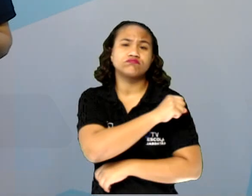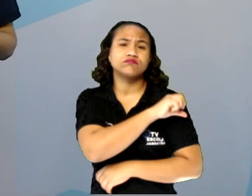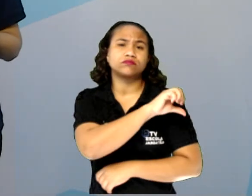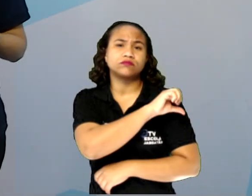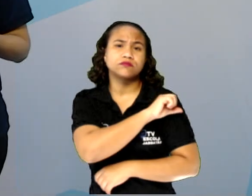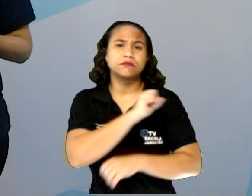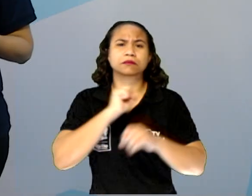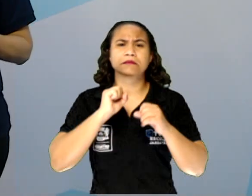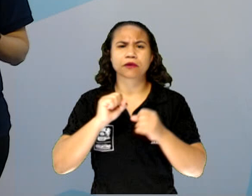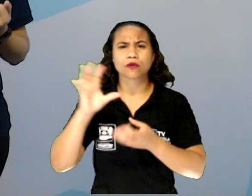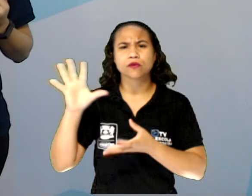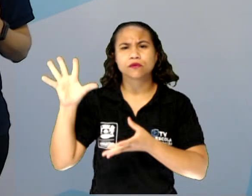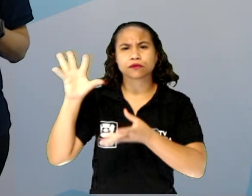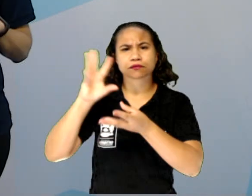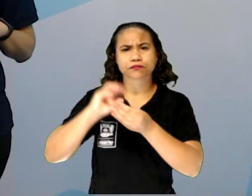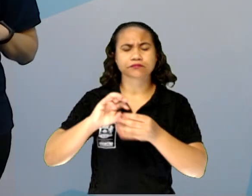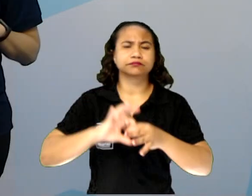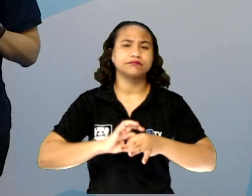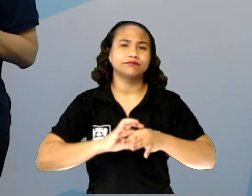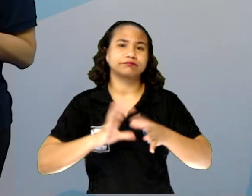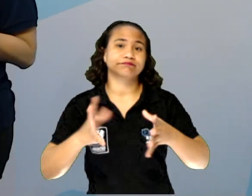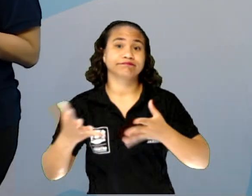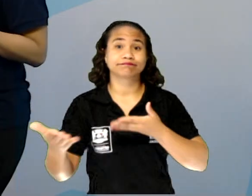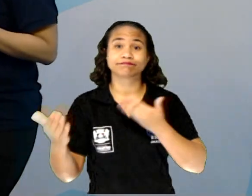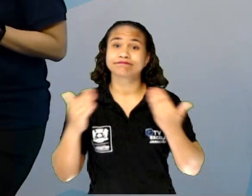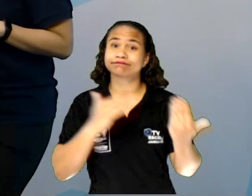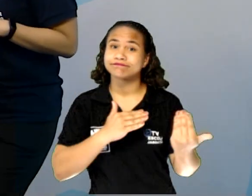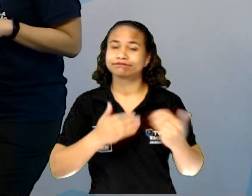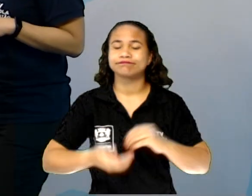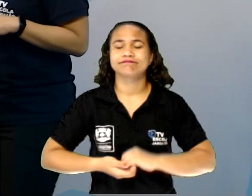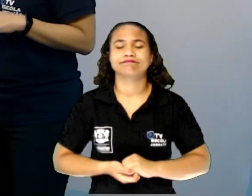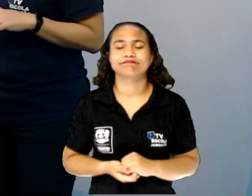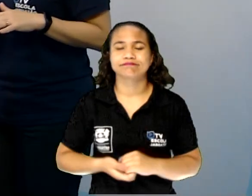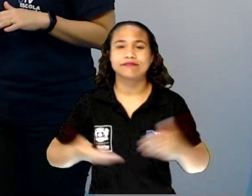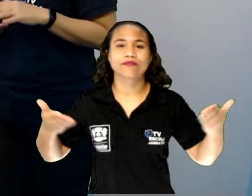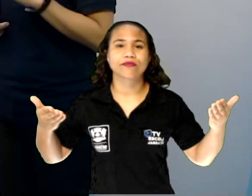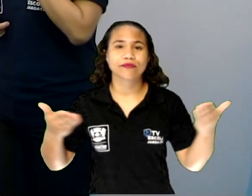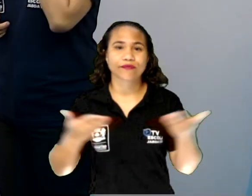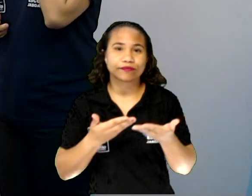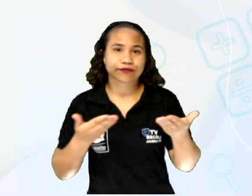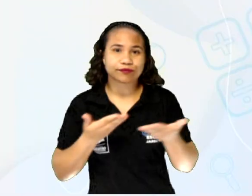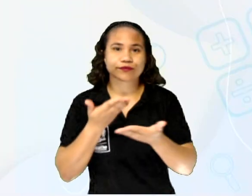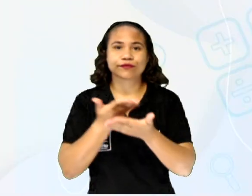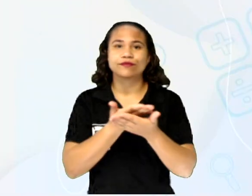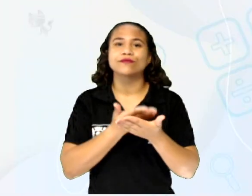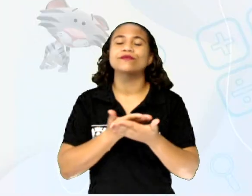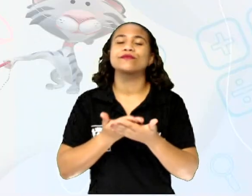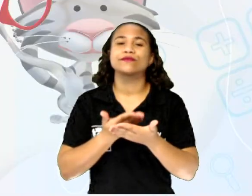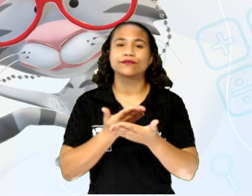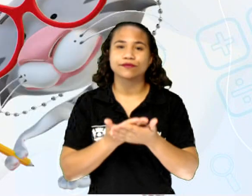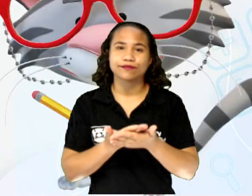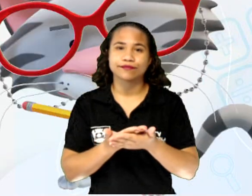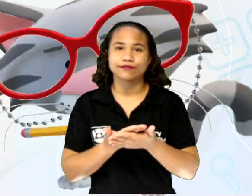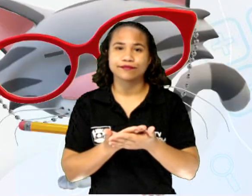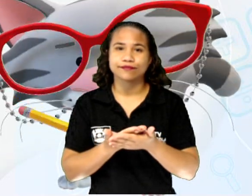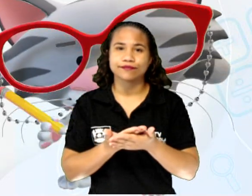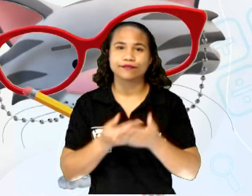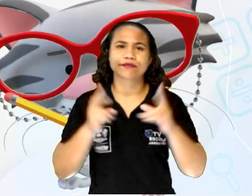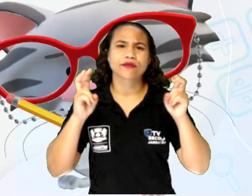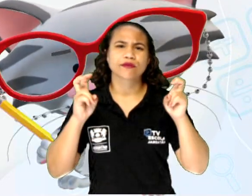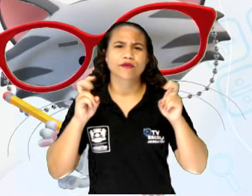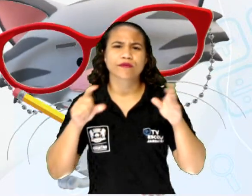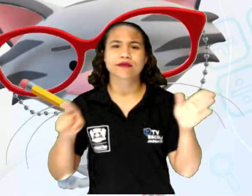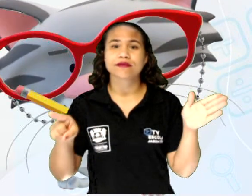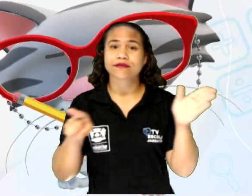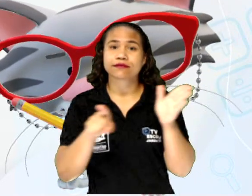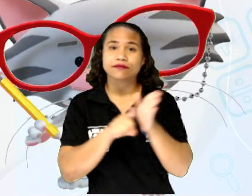vocês revisarem um assunto. Let's study! Hoje nós vamos estudar a forma negativa